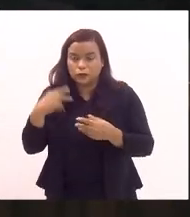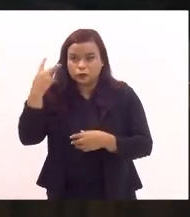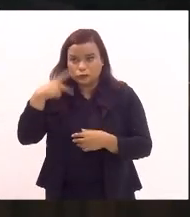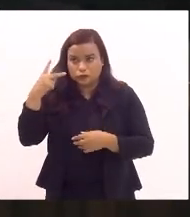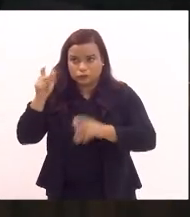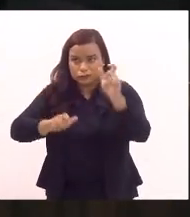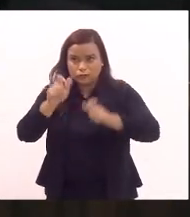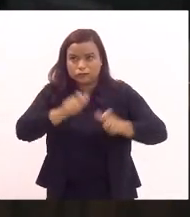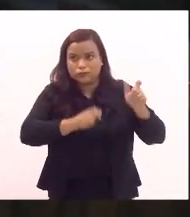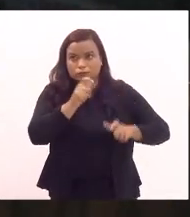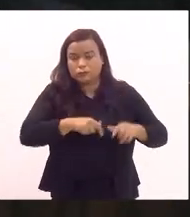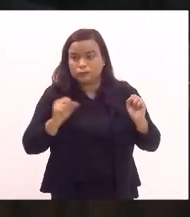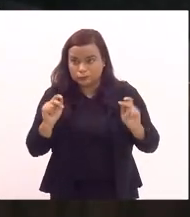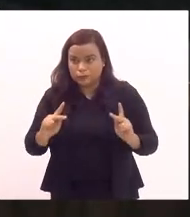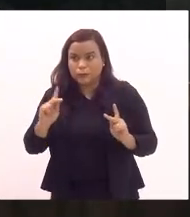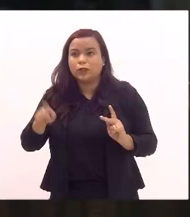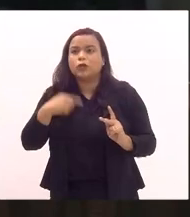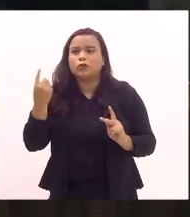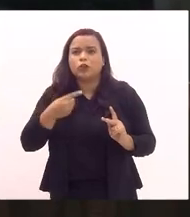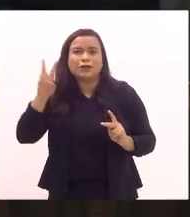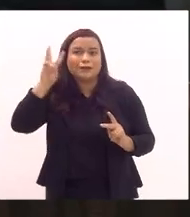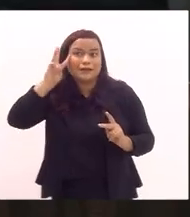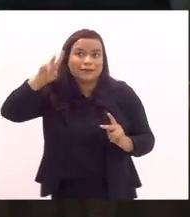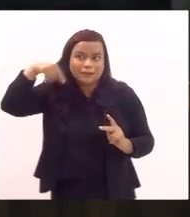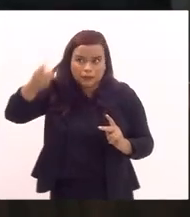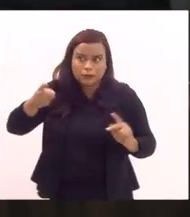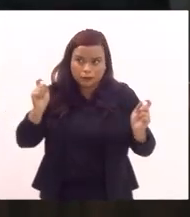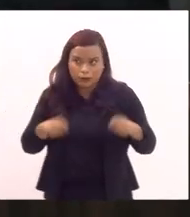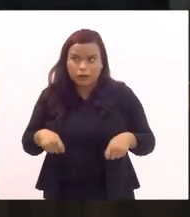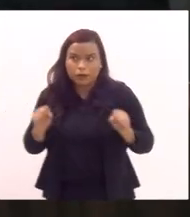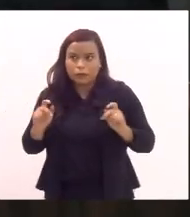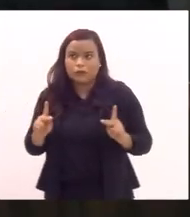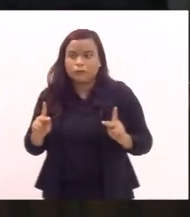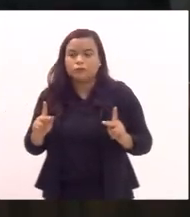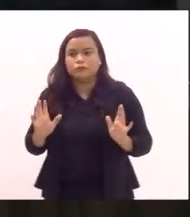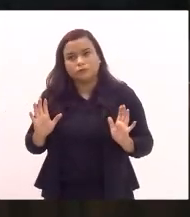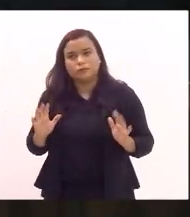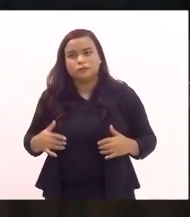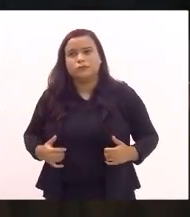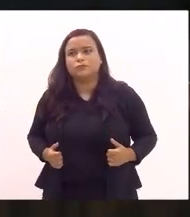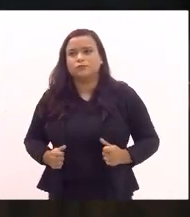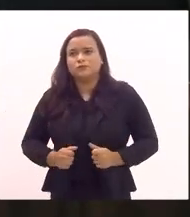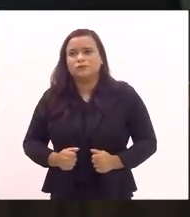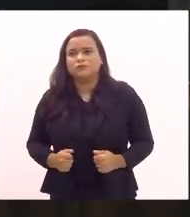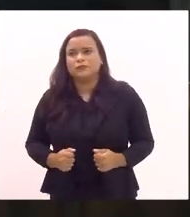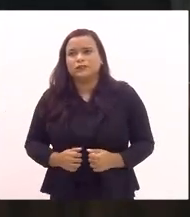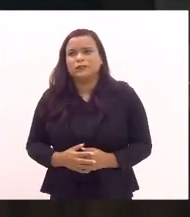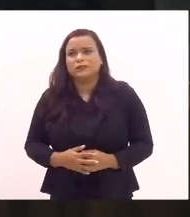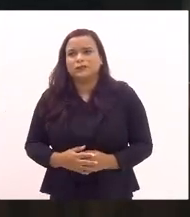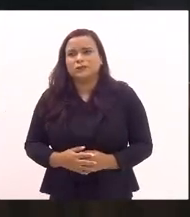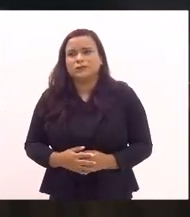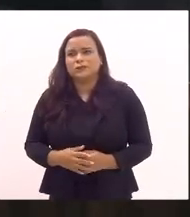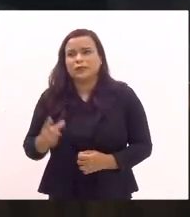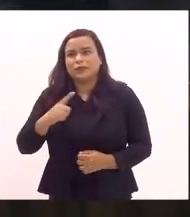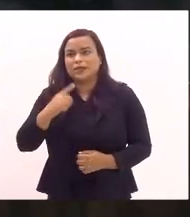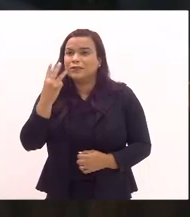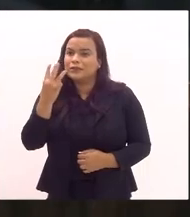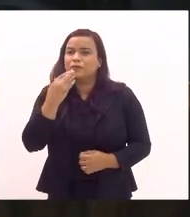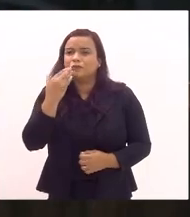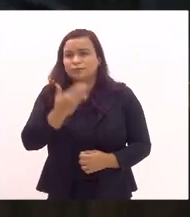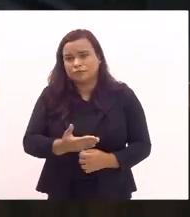parlamentares a gente faz tudo terça que é só que está concedendo de um são três em três pedidos